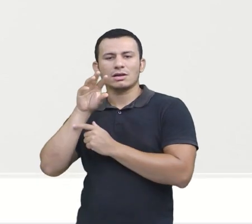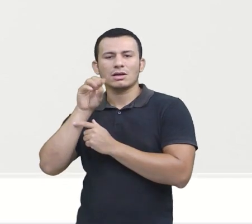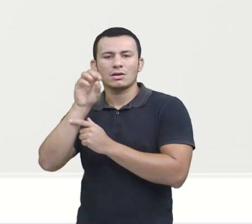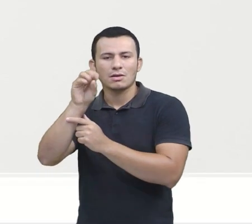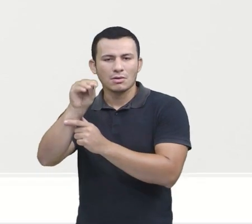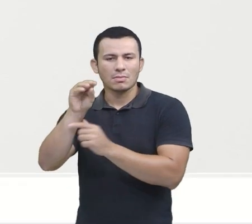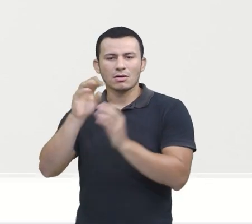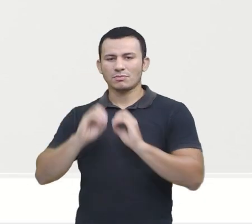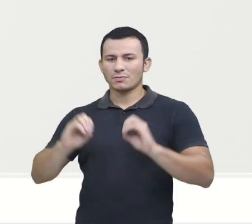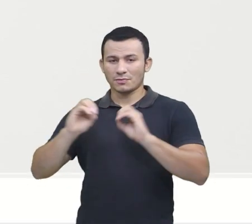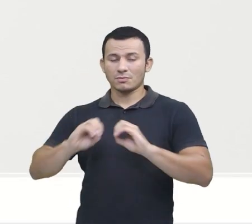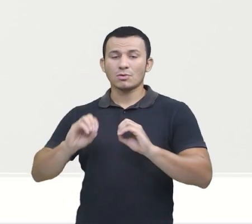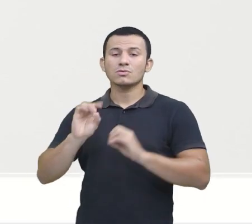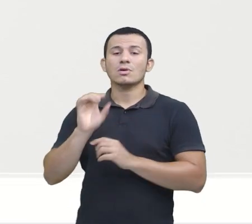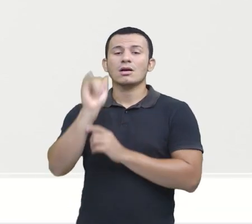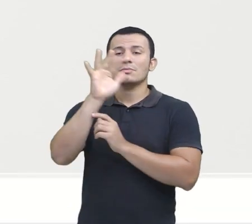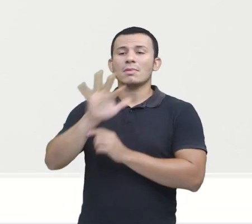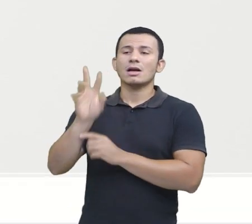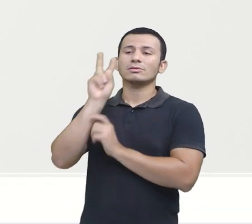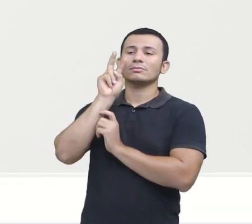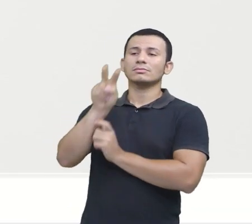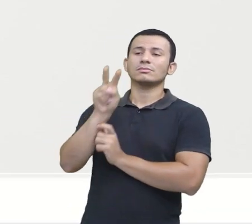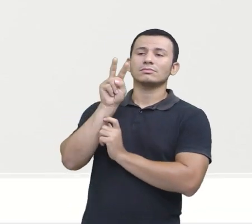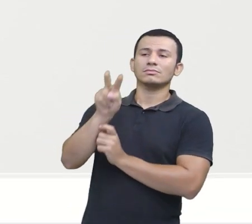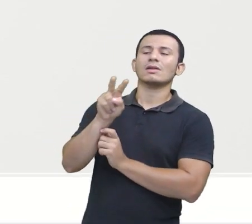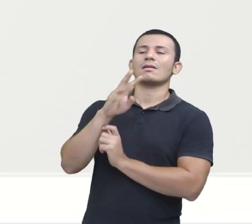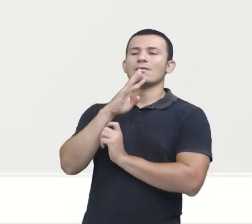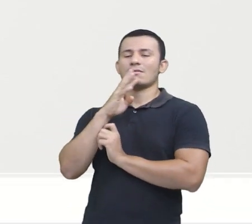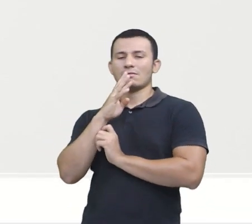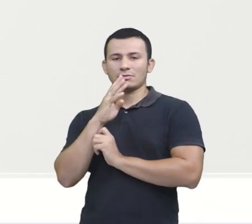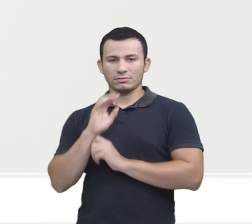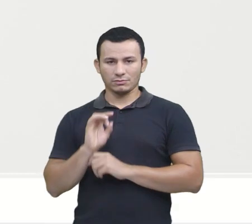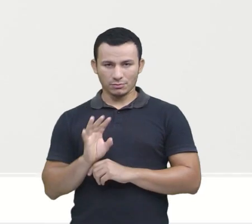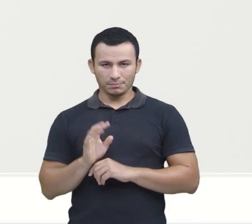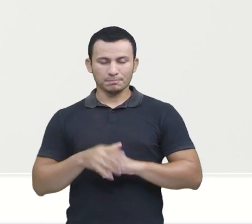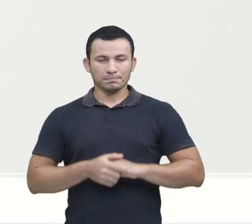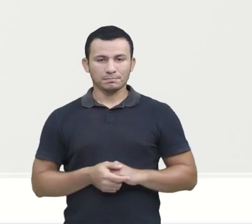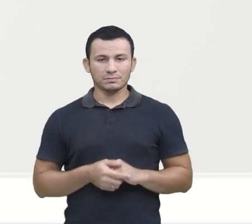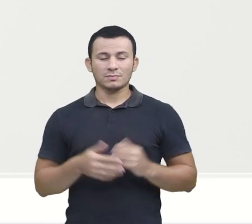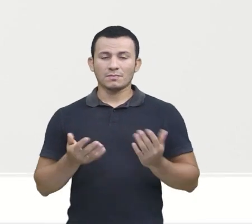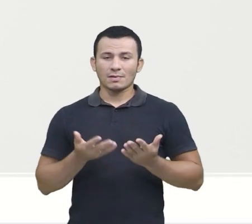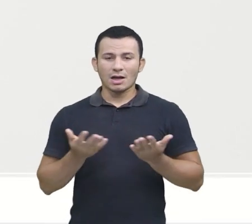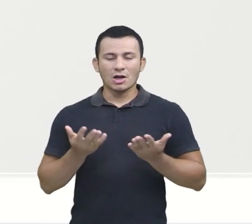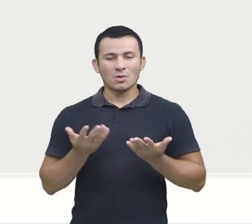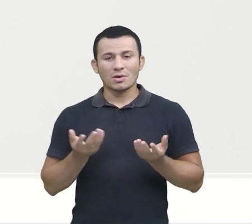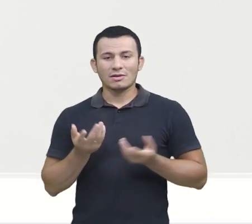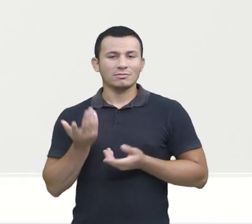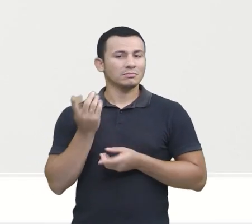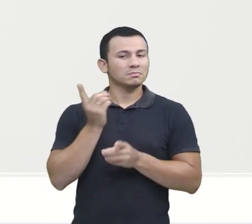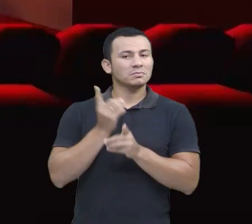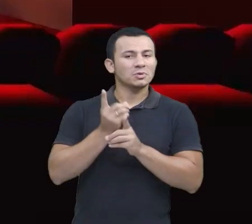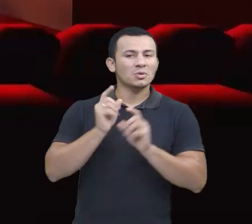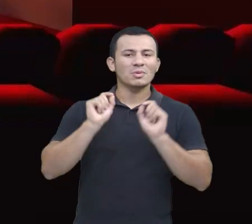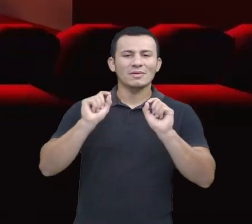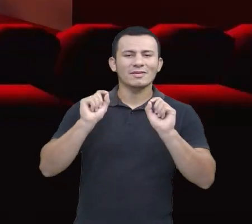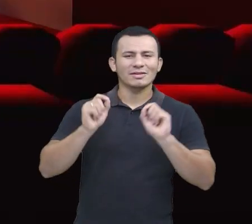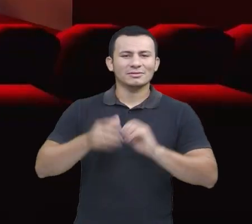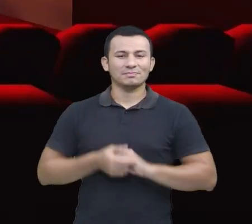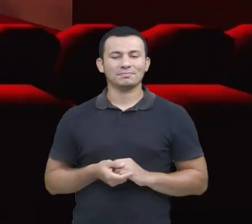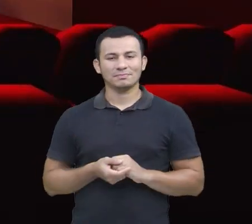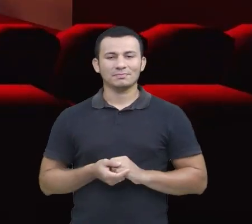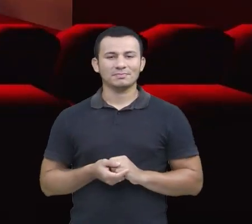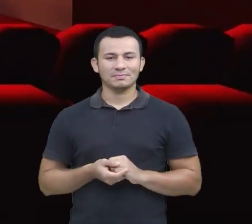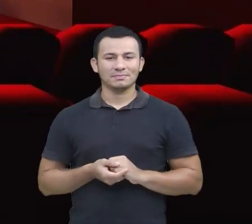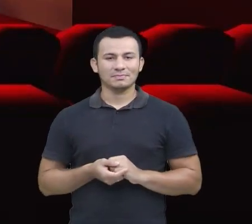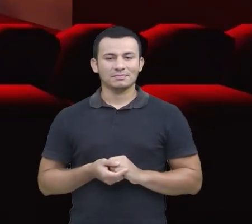através das imagens. Então, agora, crianças, vamos lá desvendar comigo esse mistério. Vamos lá?